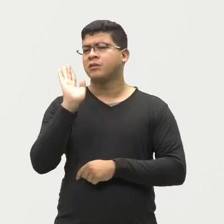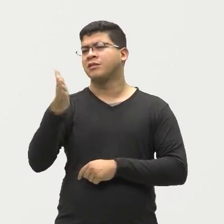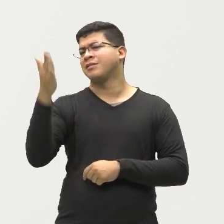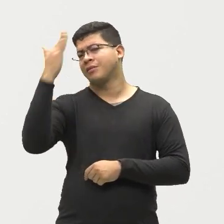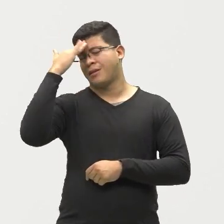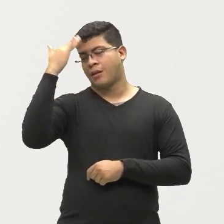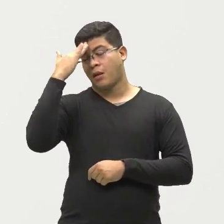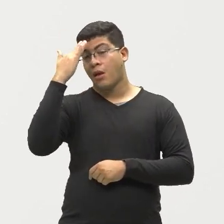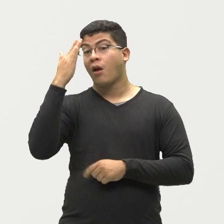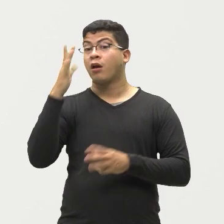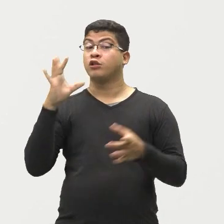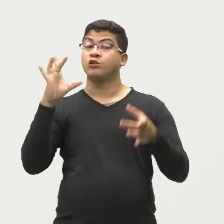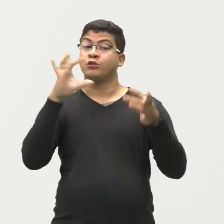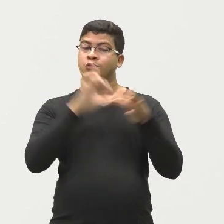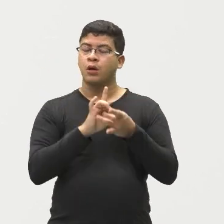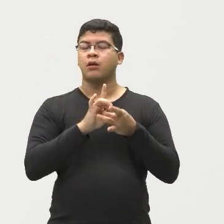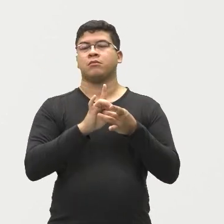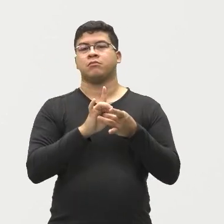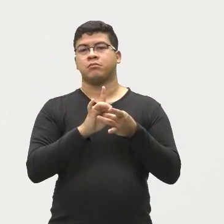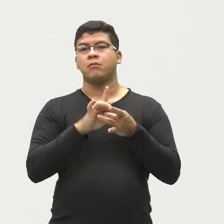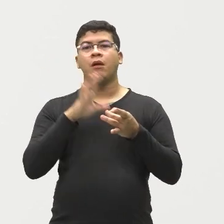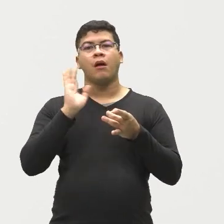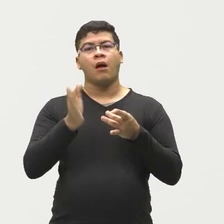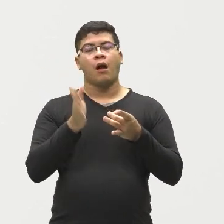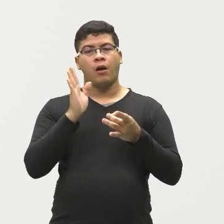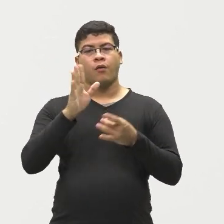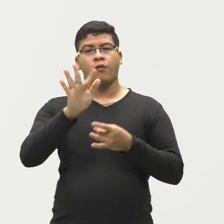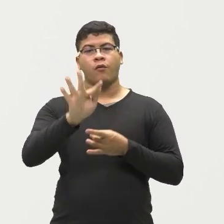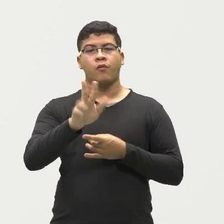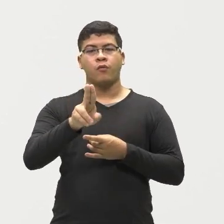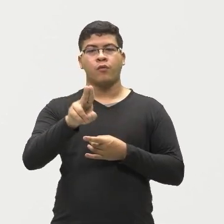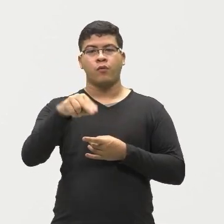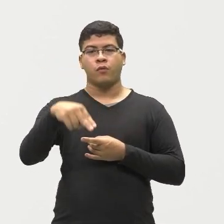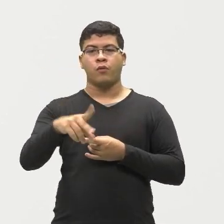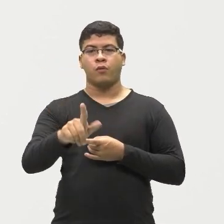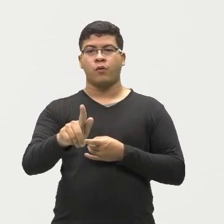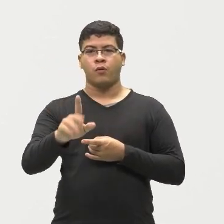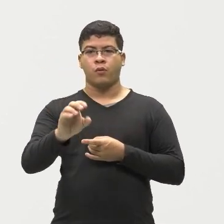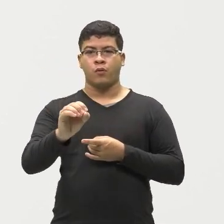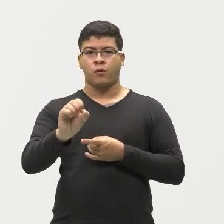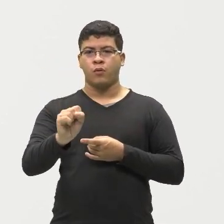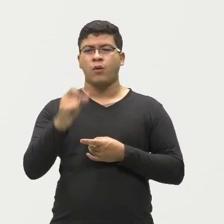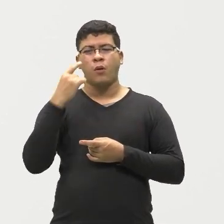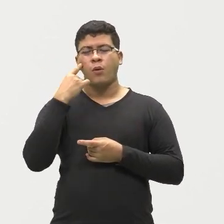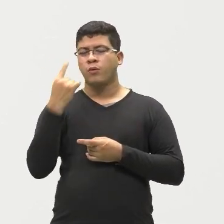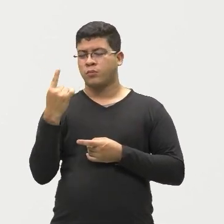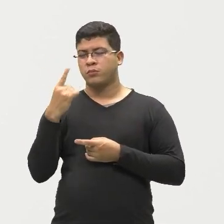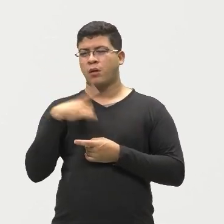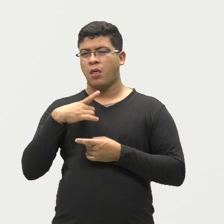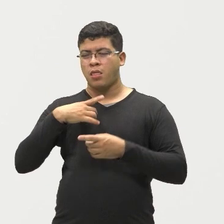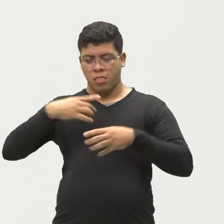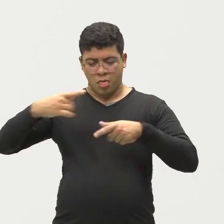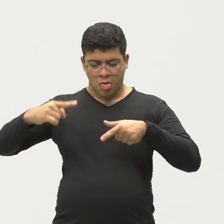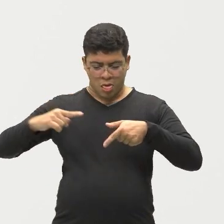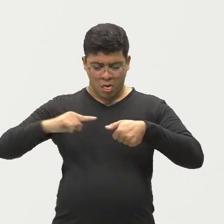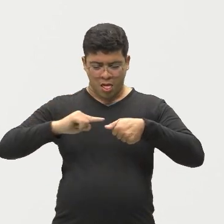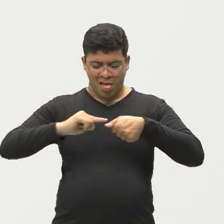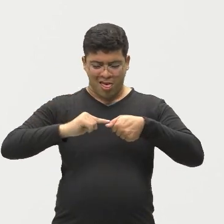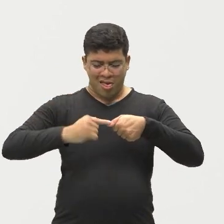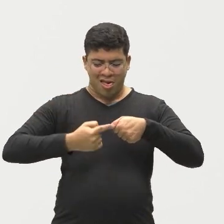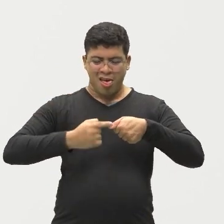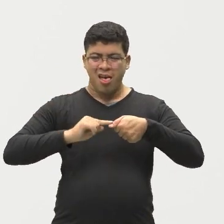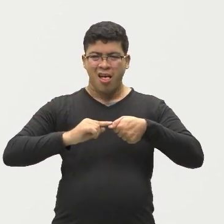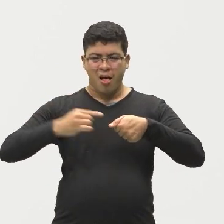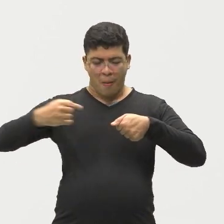está relacionando aos fungos. E aqui a gente trouxe uma bem comum, né? Quando os fungos eles se instalam aqui, ó, lá embaixo